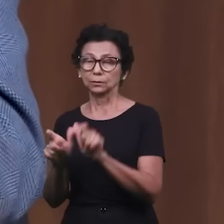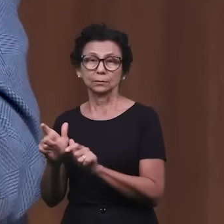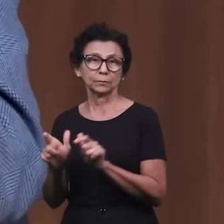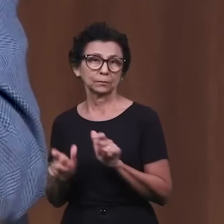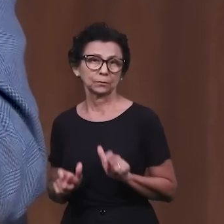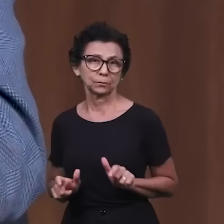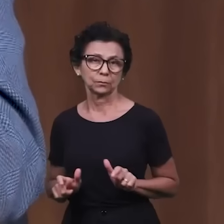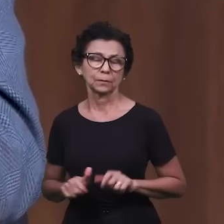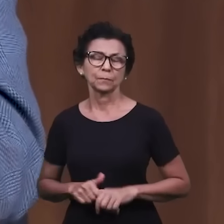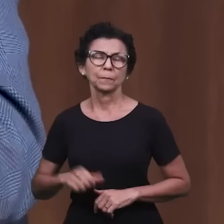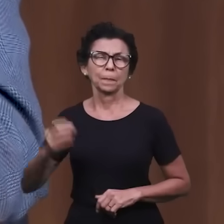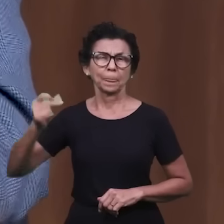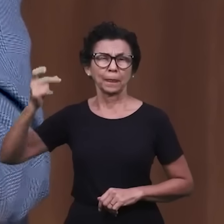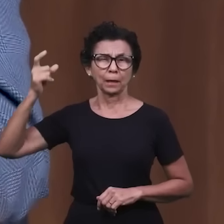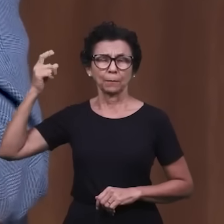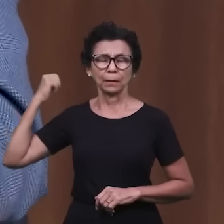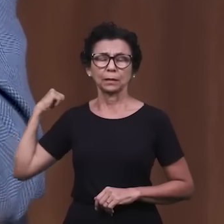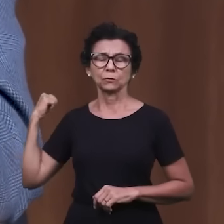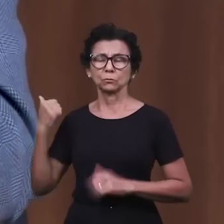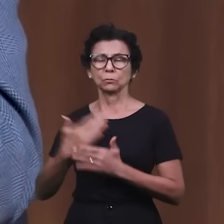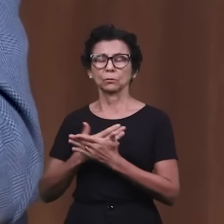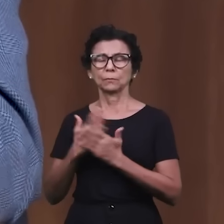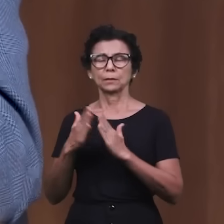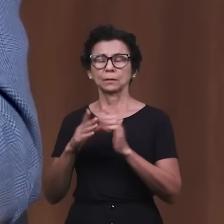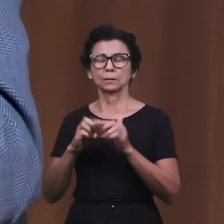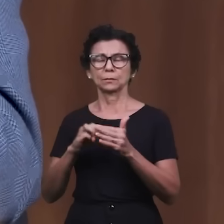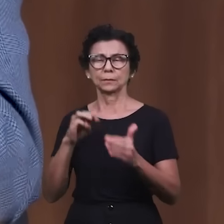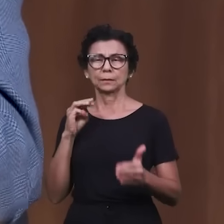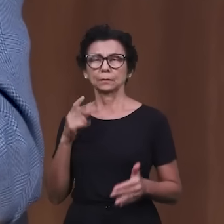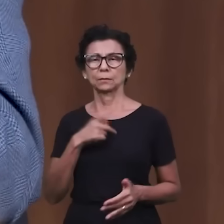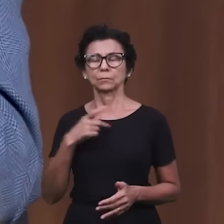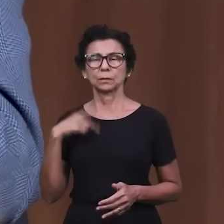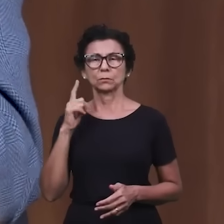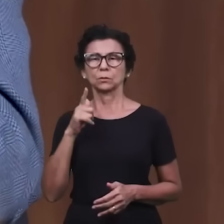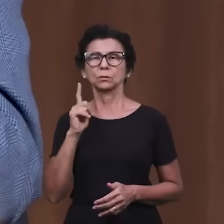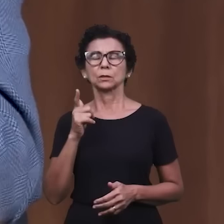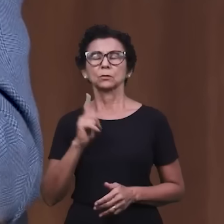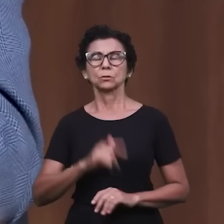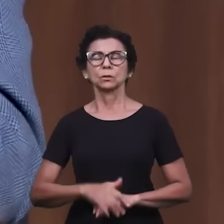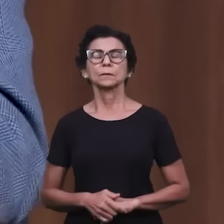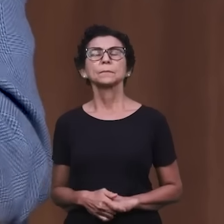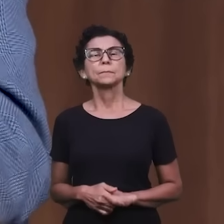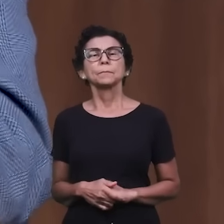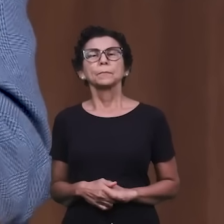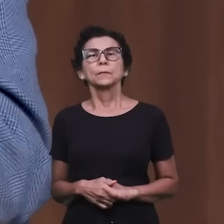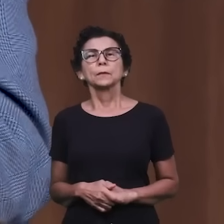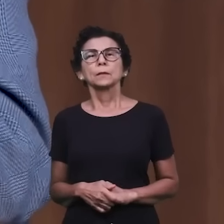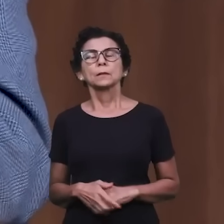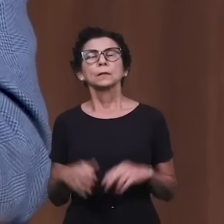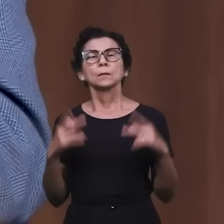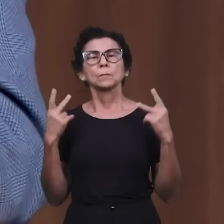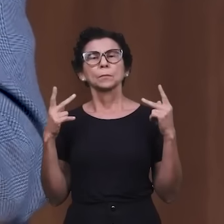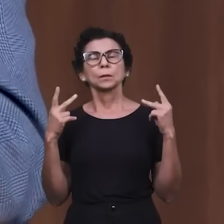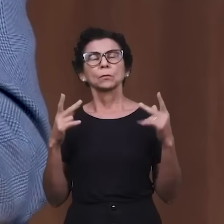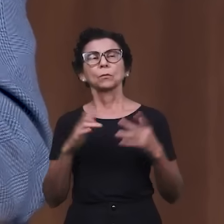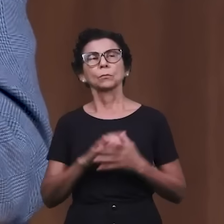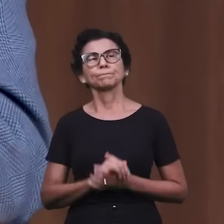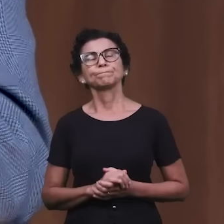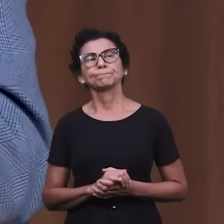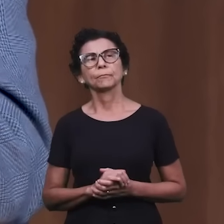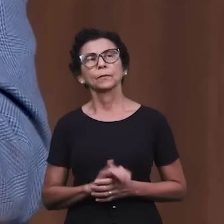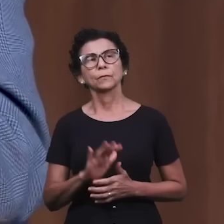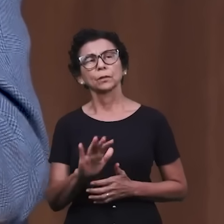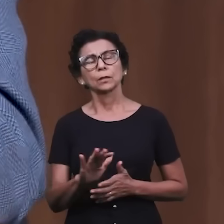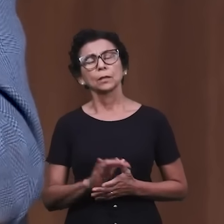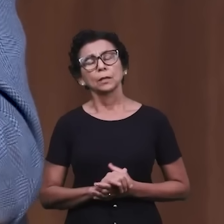início da obra, o pastor Geruti uma vez deu uma palavra na igreja, lá nós estávamos no início, ele disse, o bom seria se nós